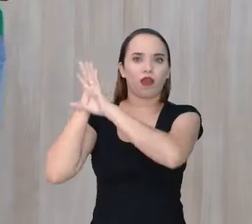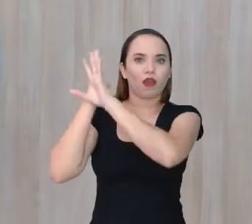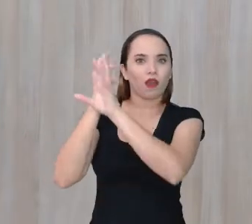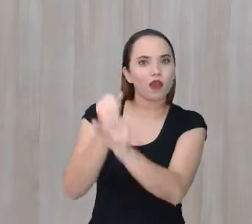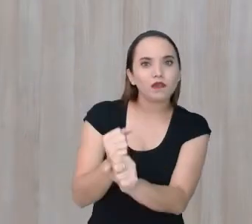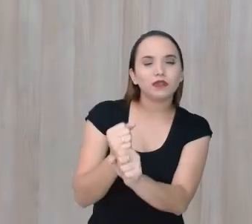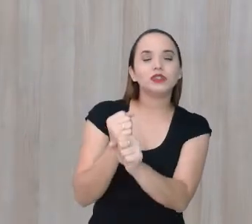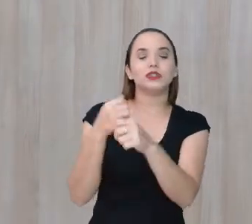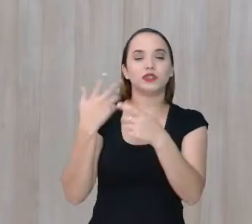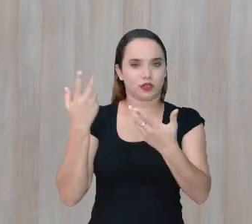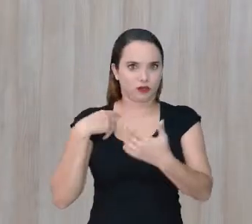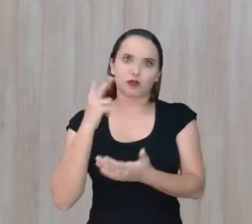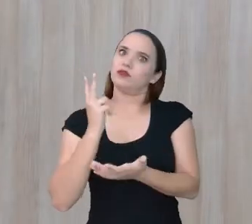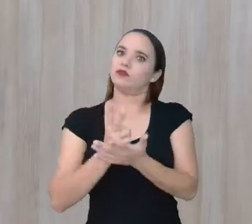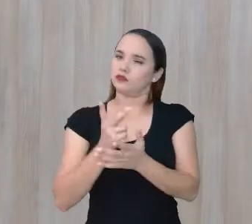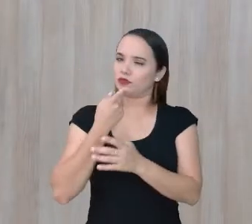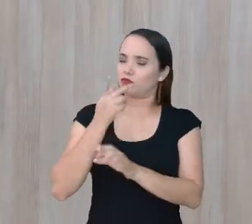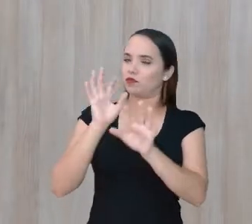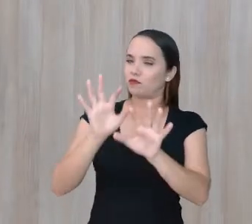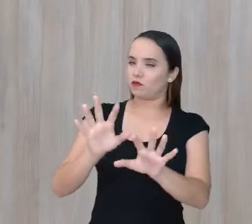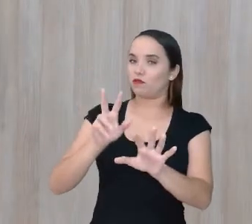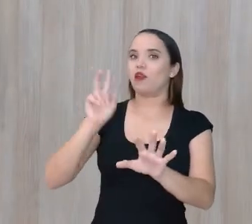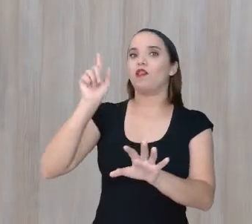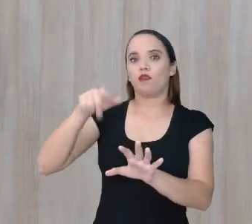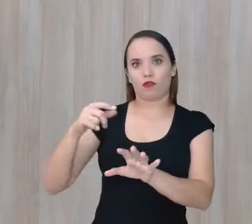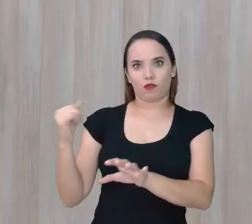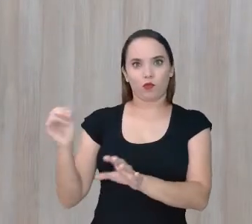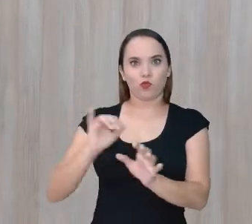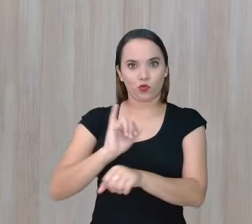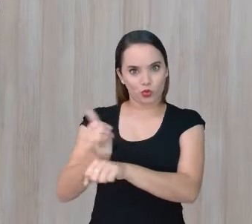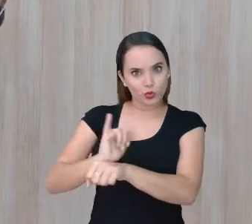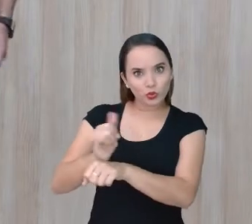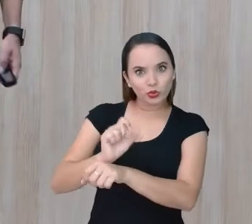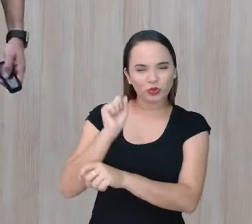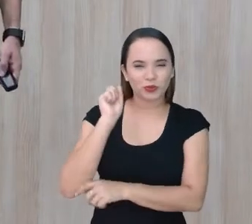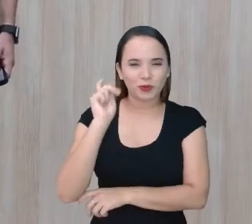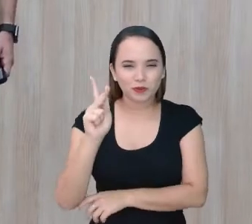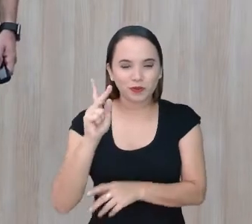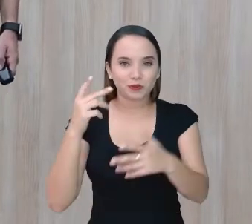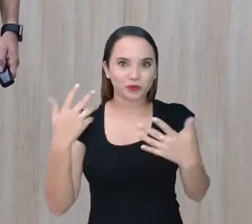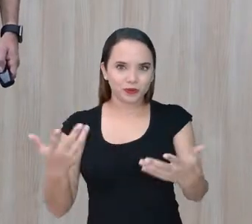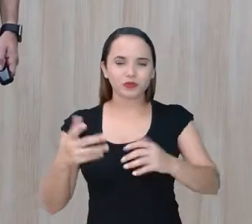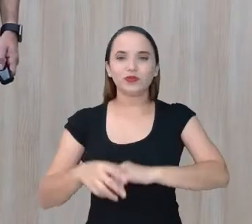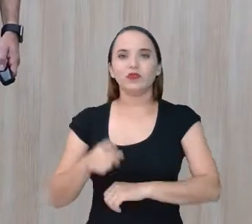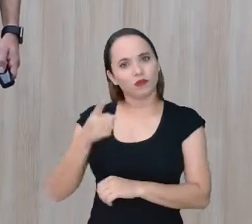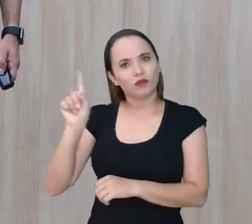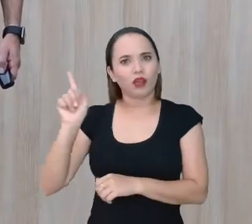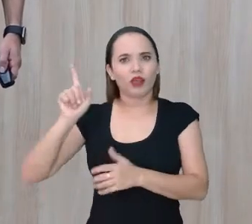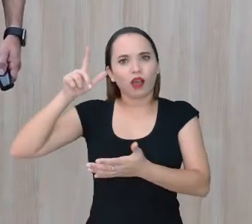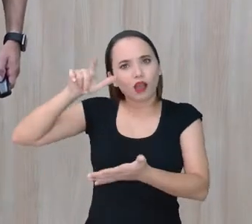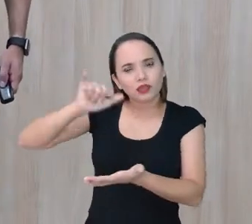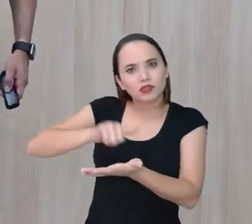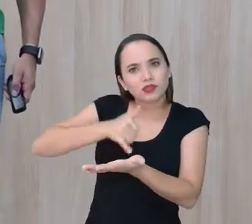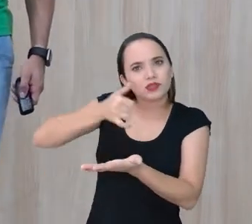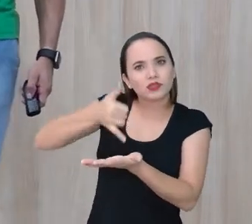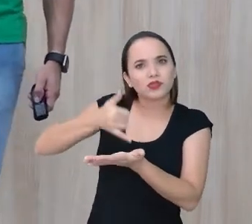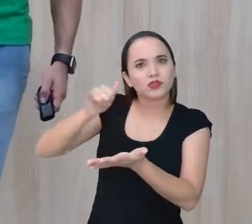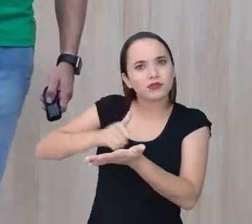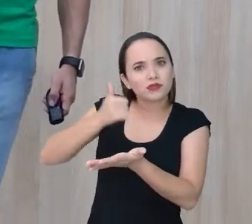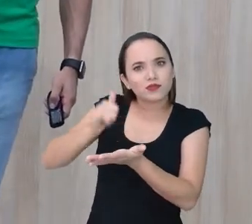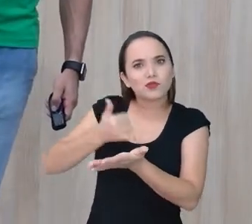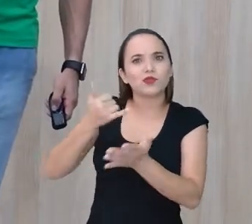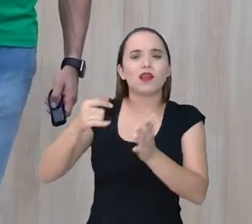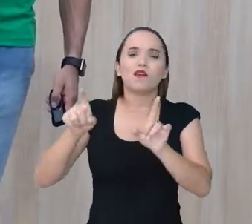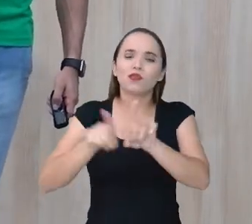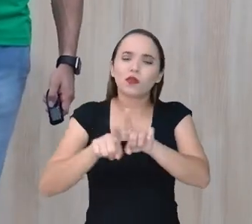sempre costumo falar aí do nosso canal do YouTube, certo? Então, não deixe de se inscrever no nosso canal,